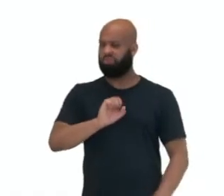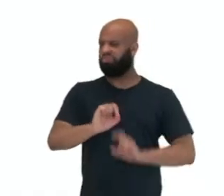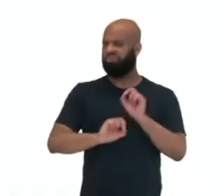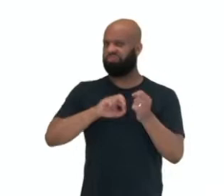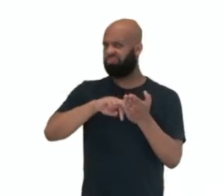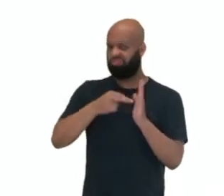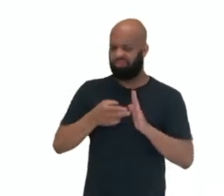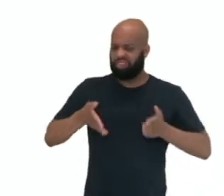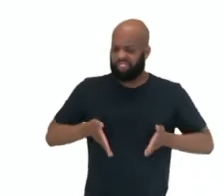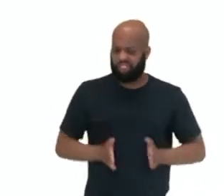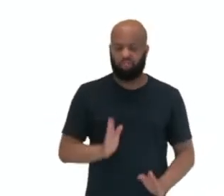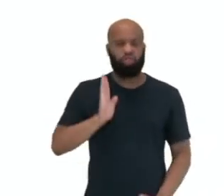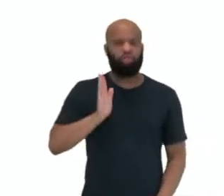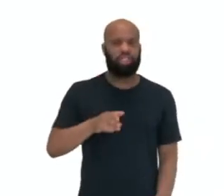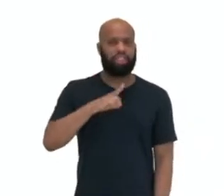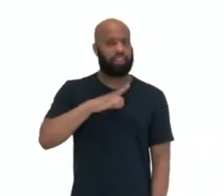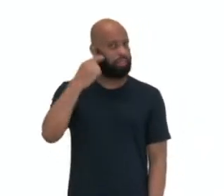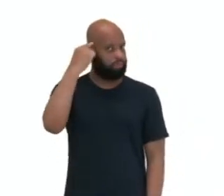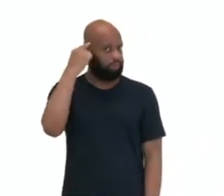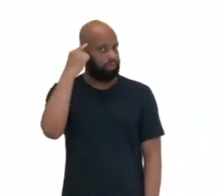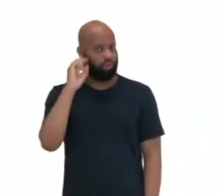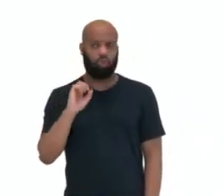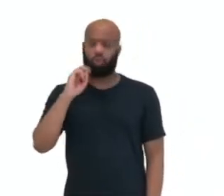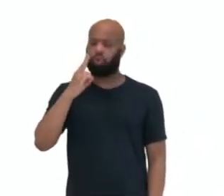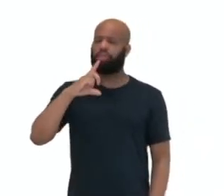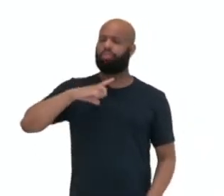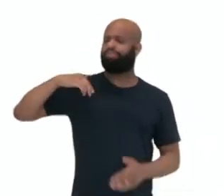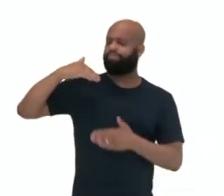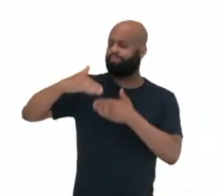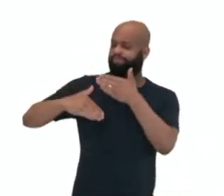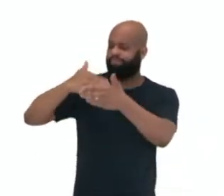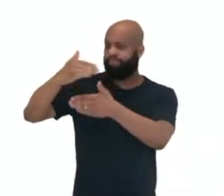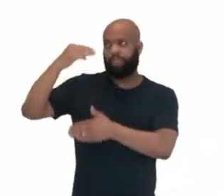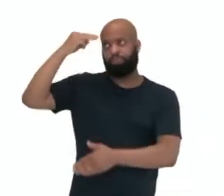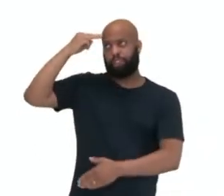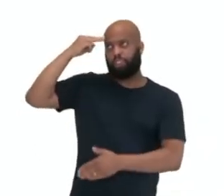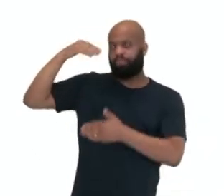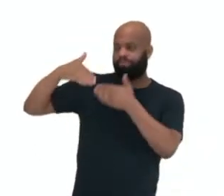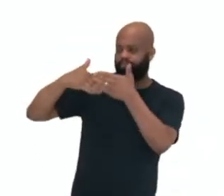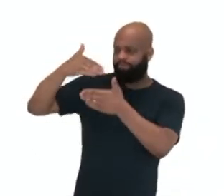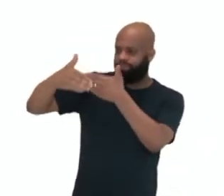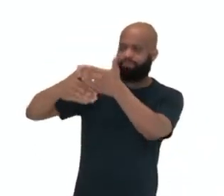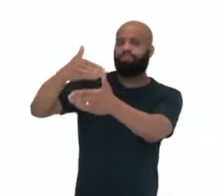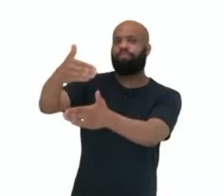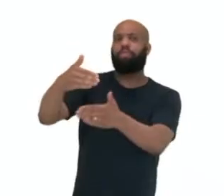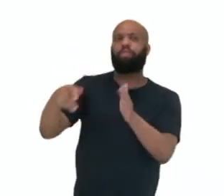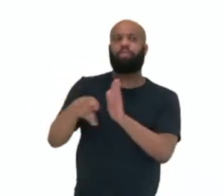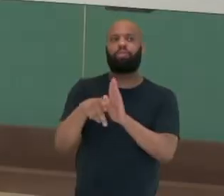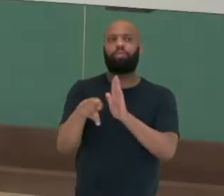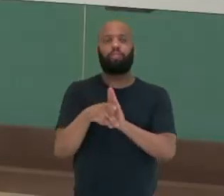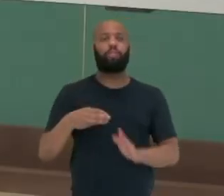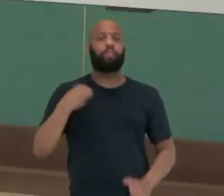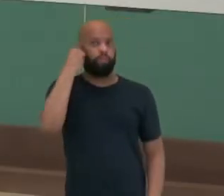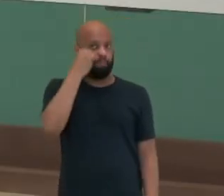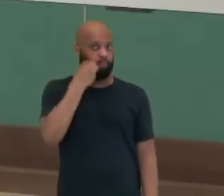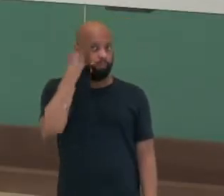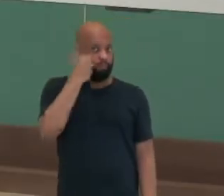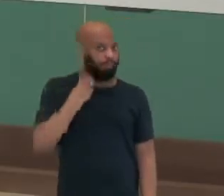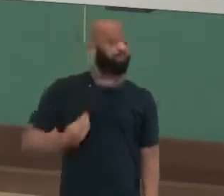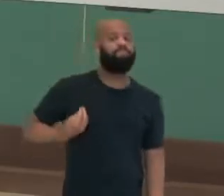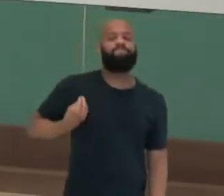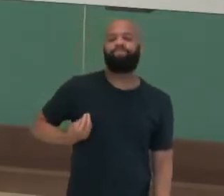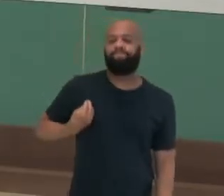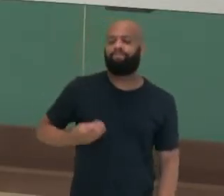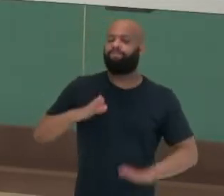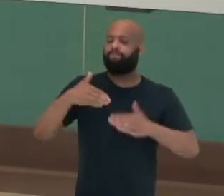ideias pré-concebidas ou as ideias só surgem em nossa mente a partir das nossas vivências? Essas